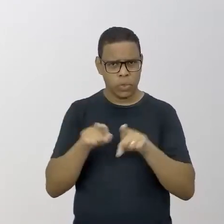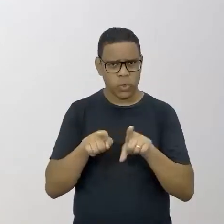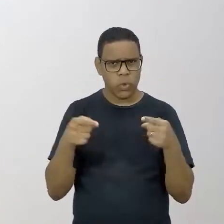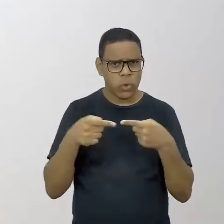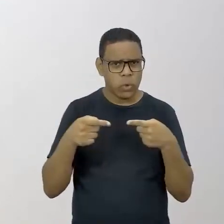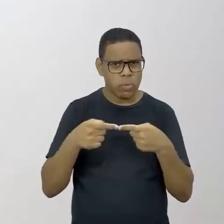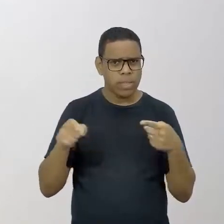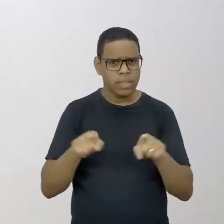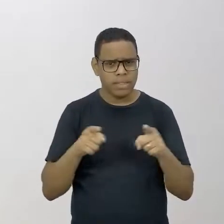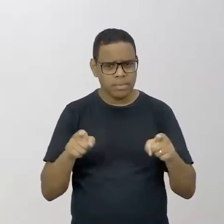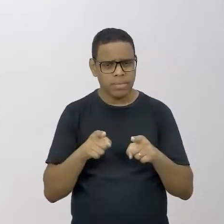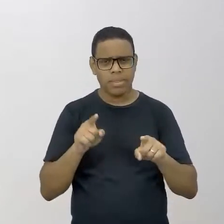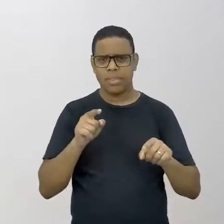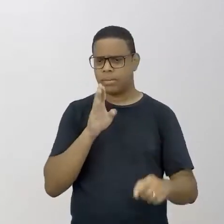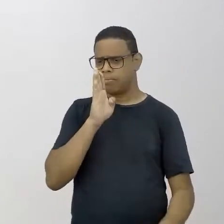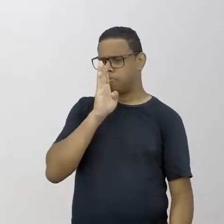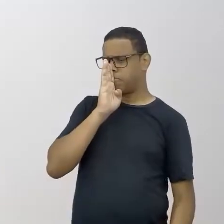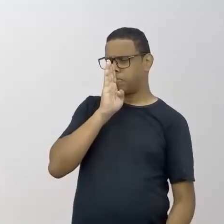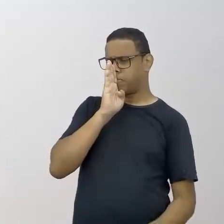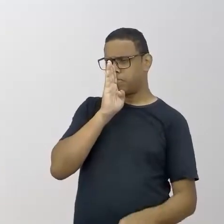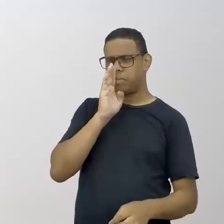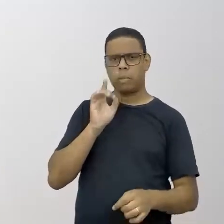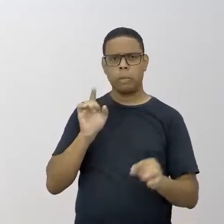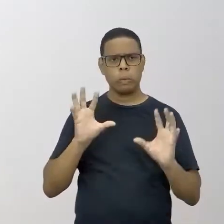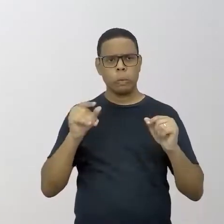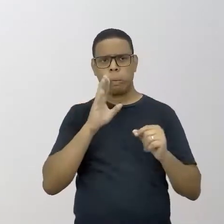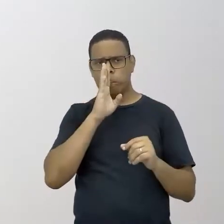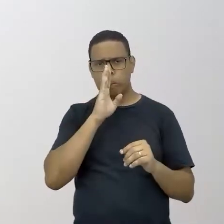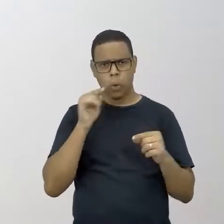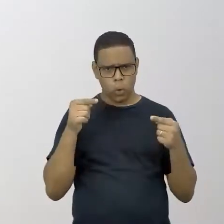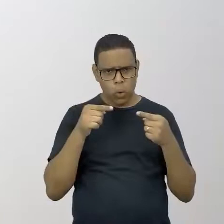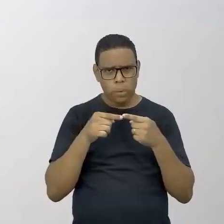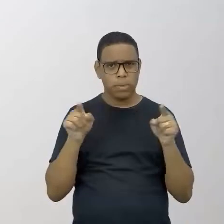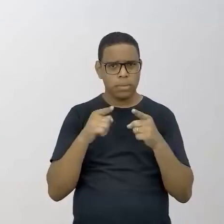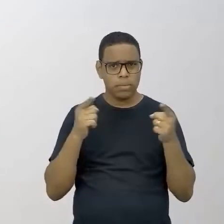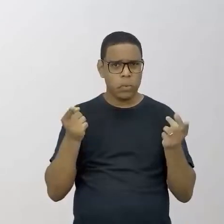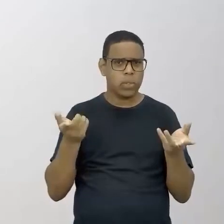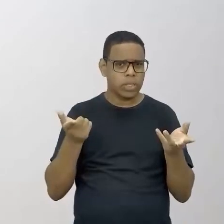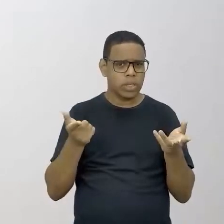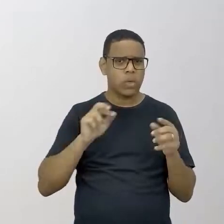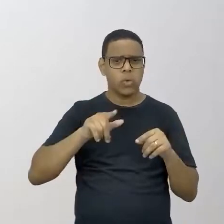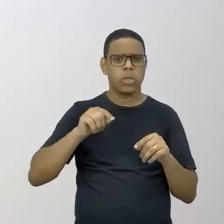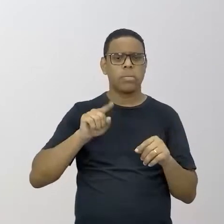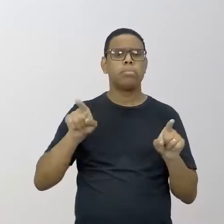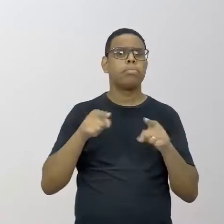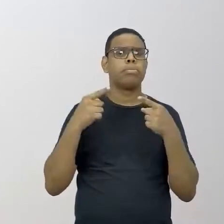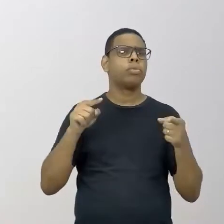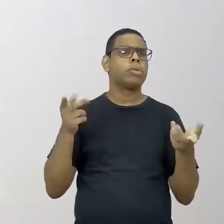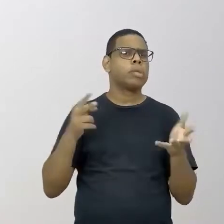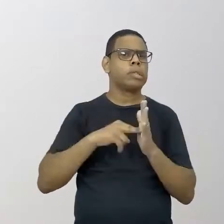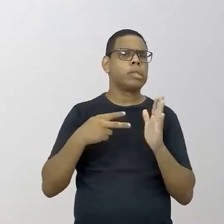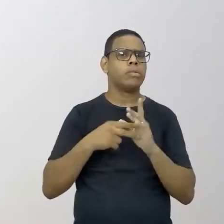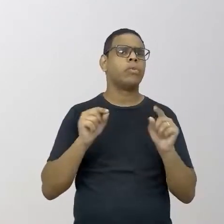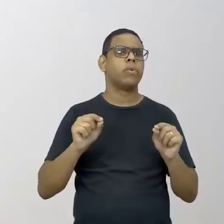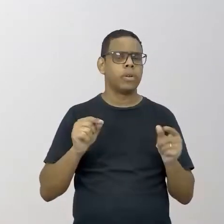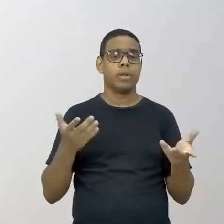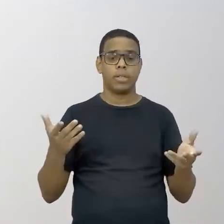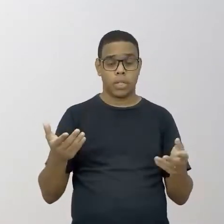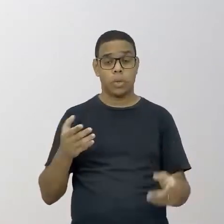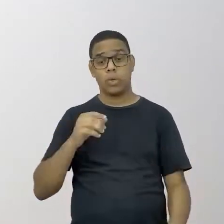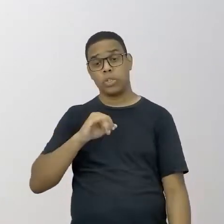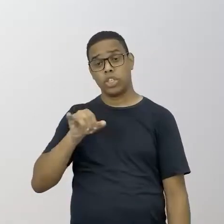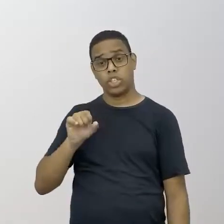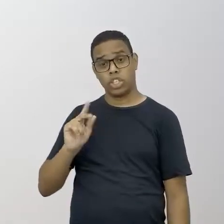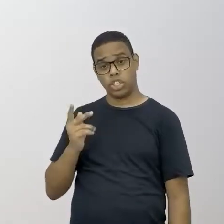não pode chamar esse silêncio de música? Por que não é música? O que é música? Então, com isso, o John Cage